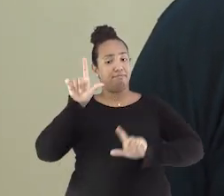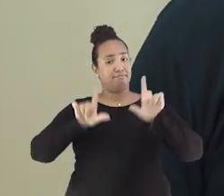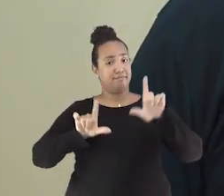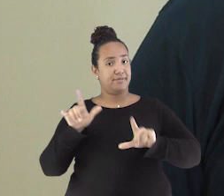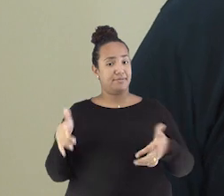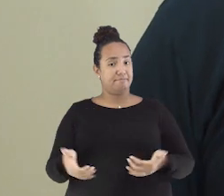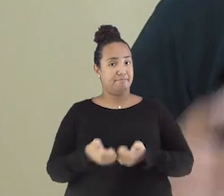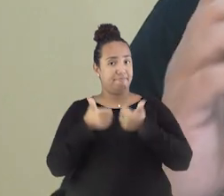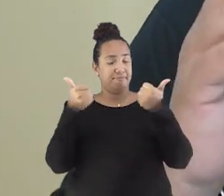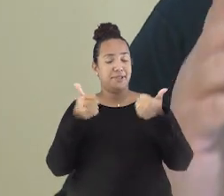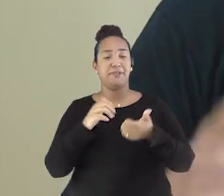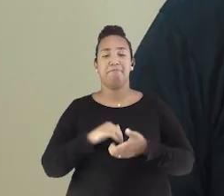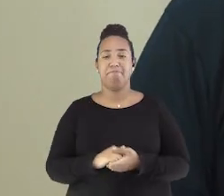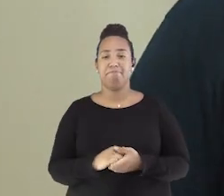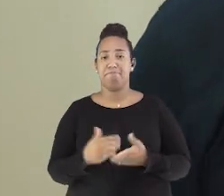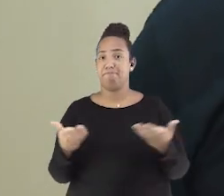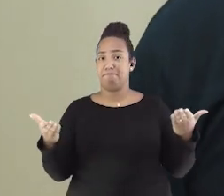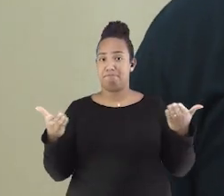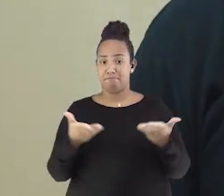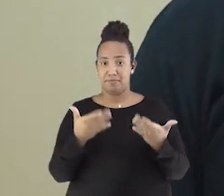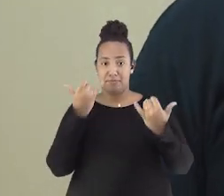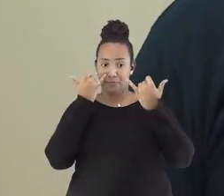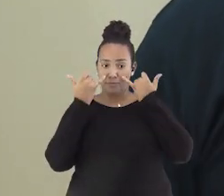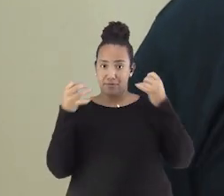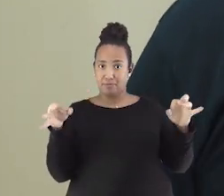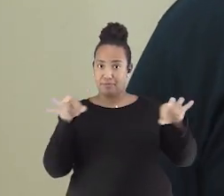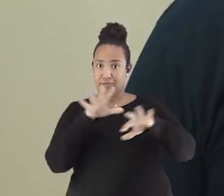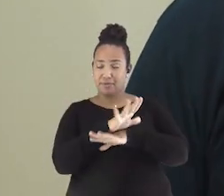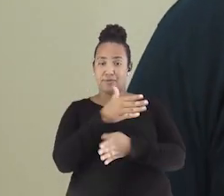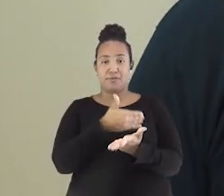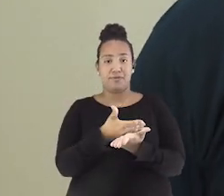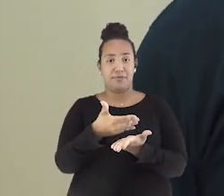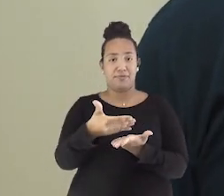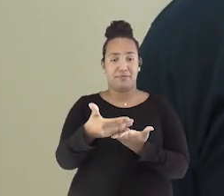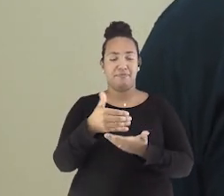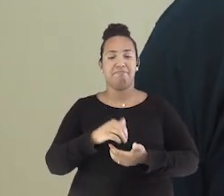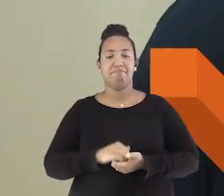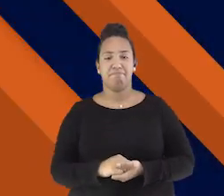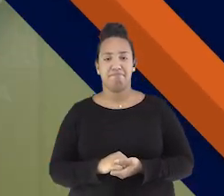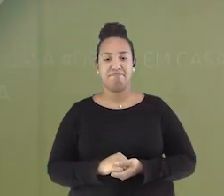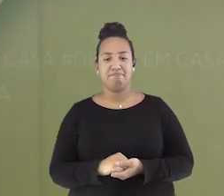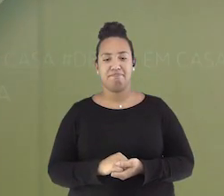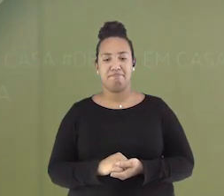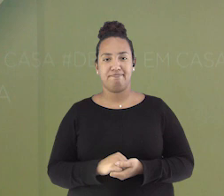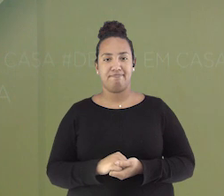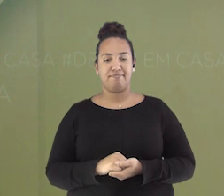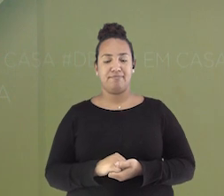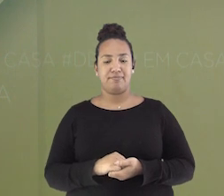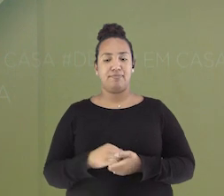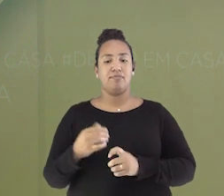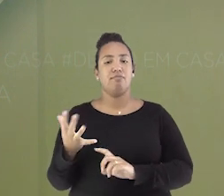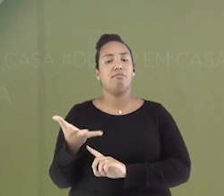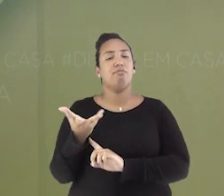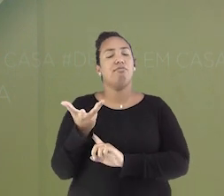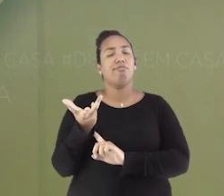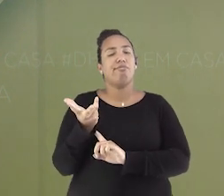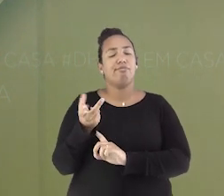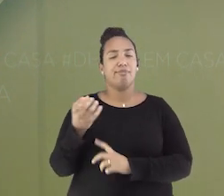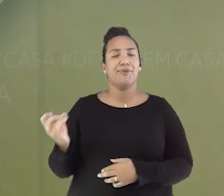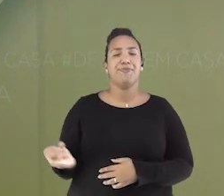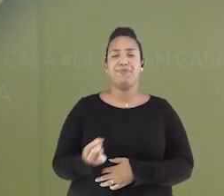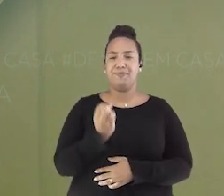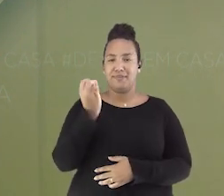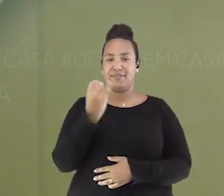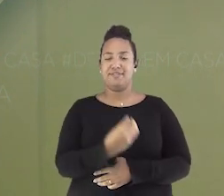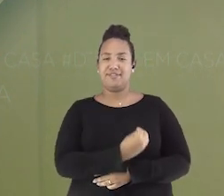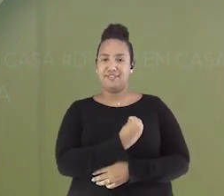programa. Agora sim, formalidades cumpridas, vamos começar a nossa conversa. A arte tem uma importância muito grande